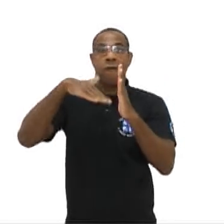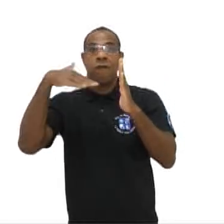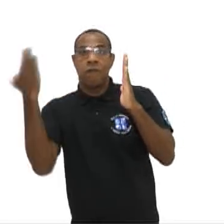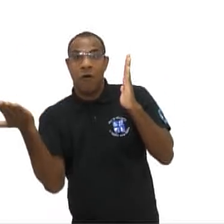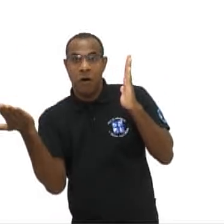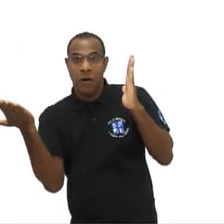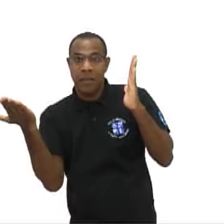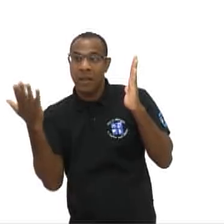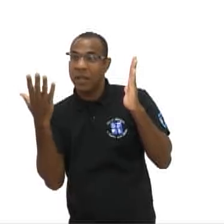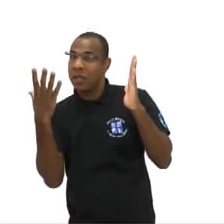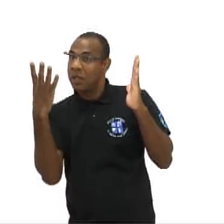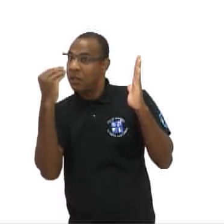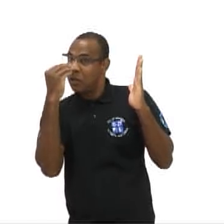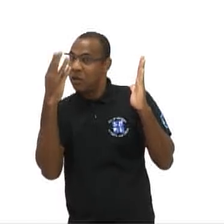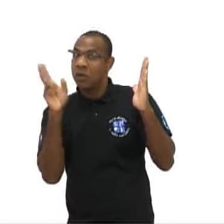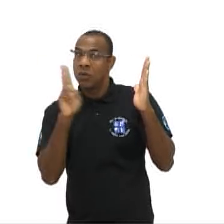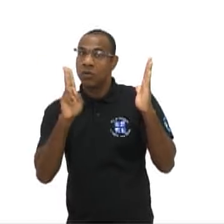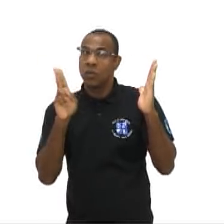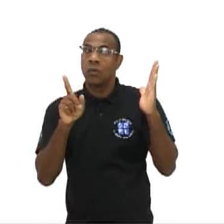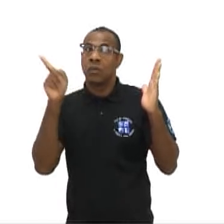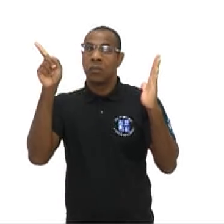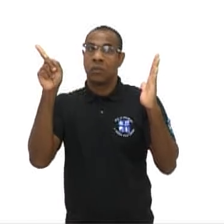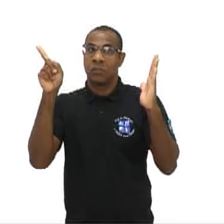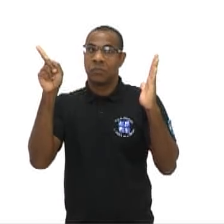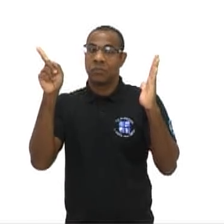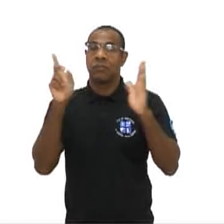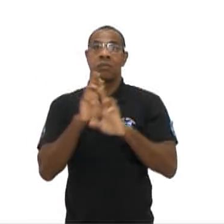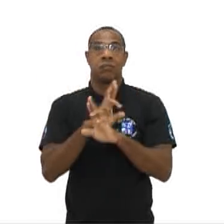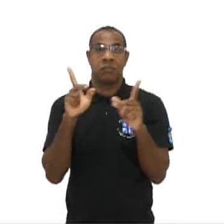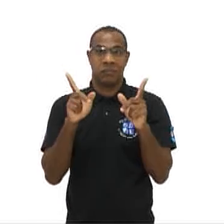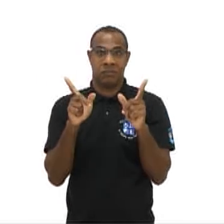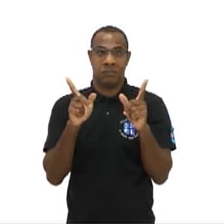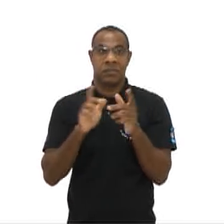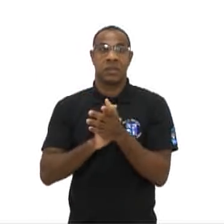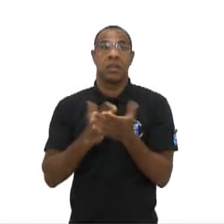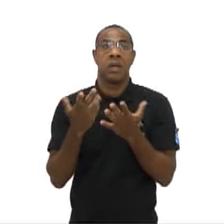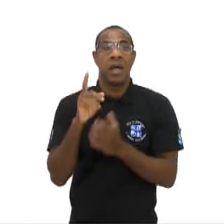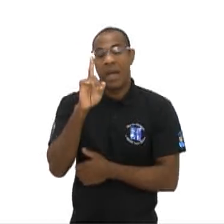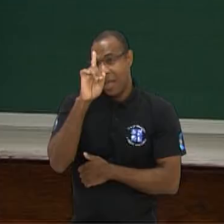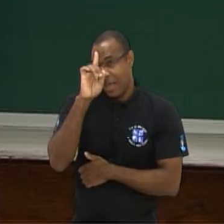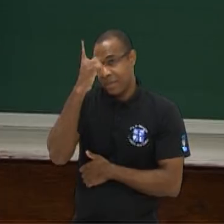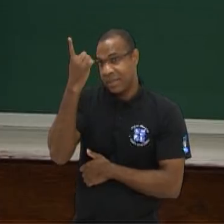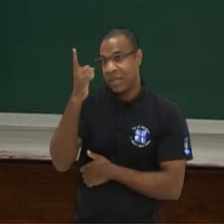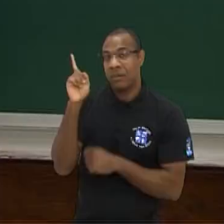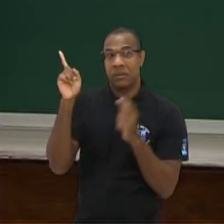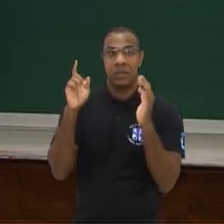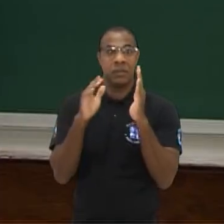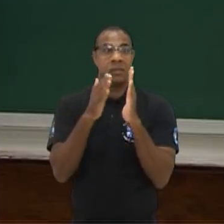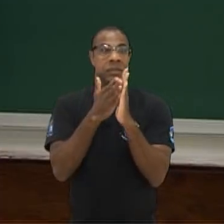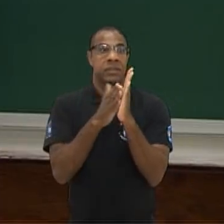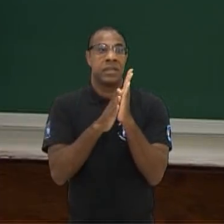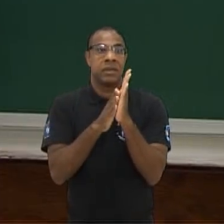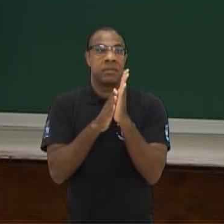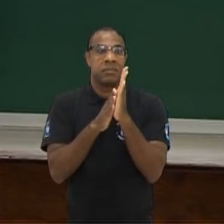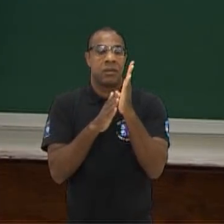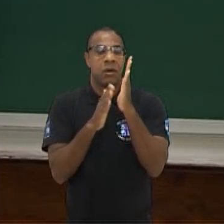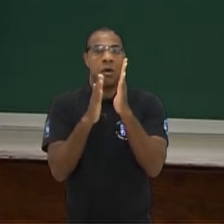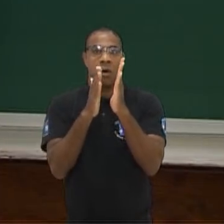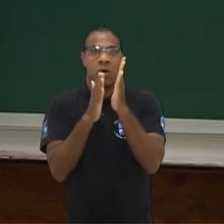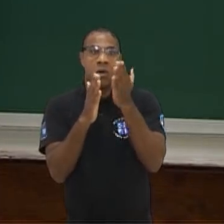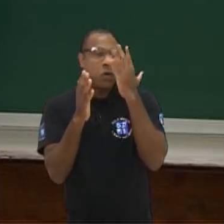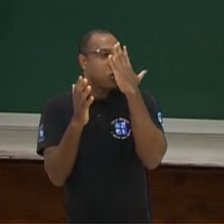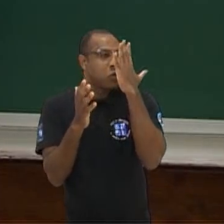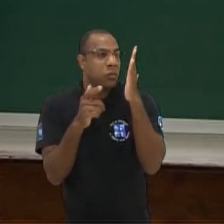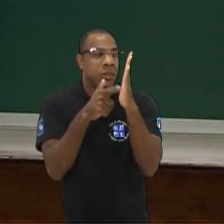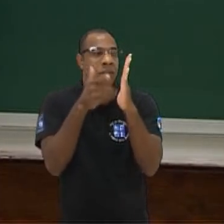espelho, definimos como espelho convexo. Então, a ideia da calota que você tem é como se você tivesse um corte que você fizesse